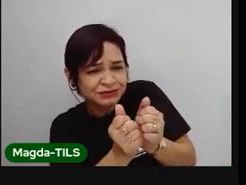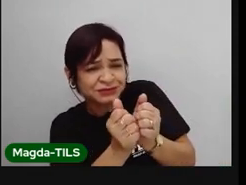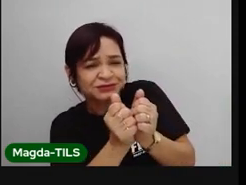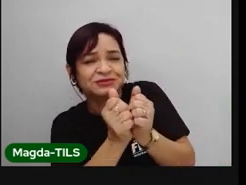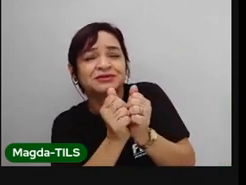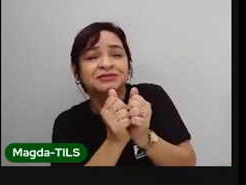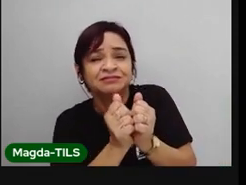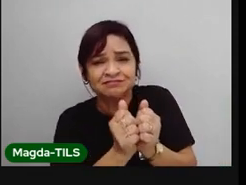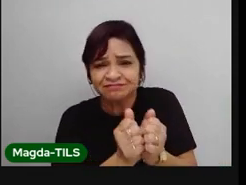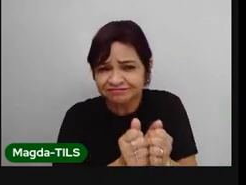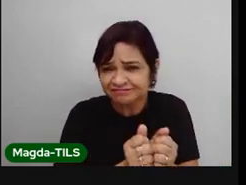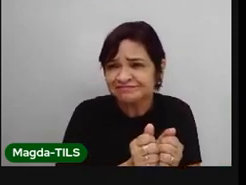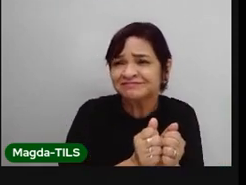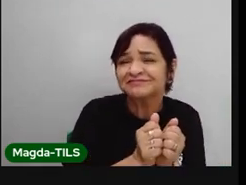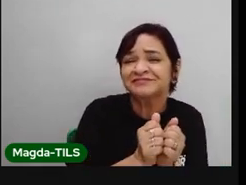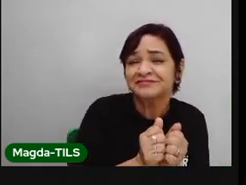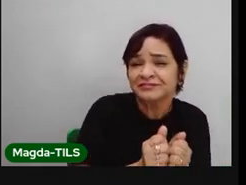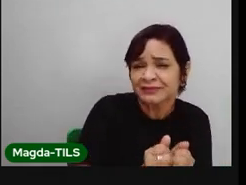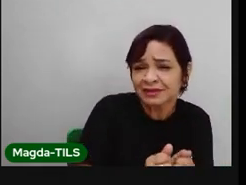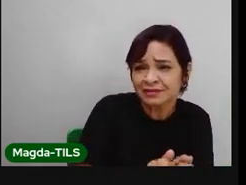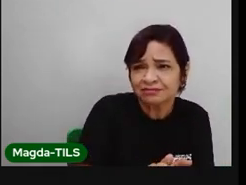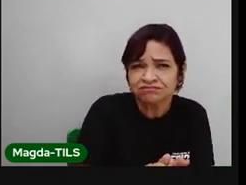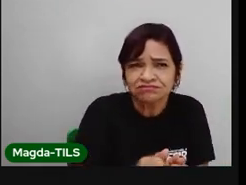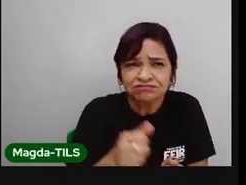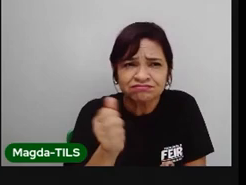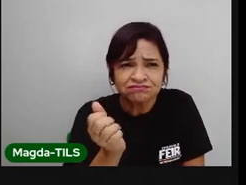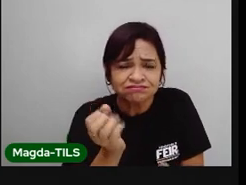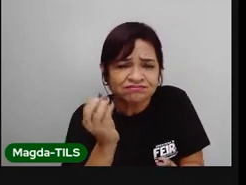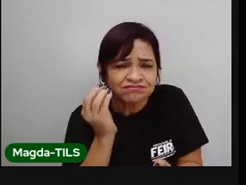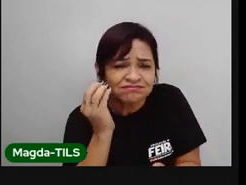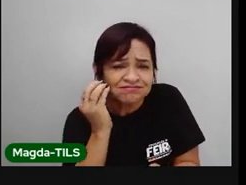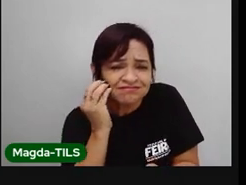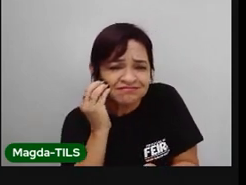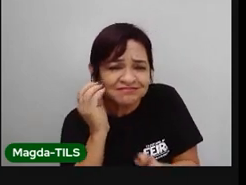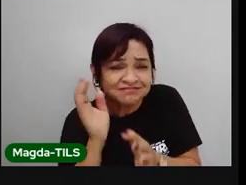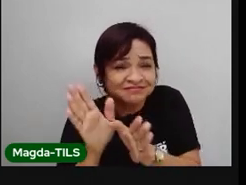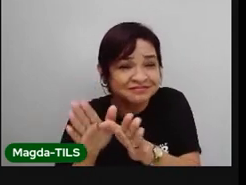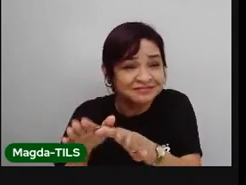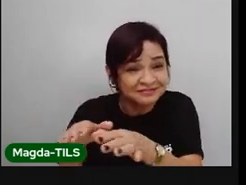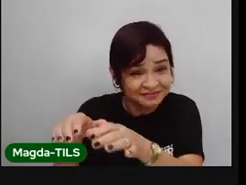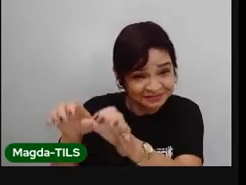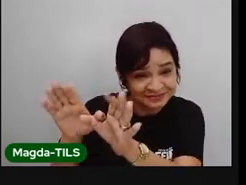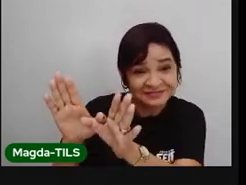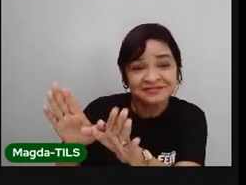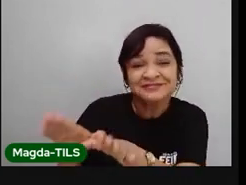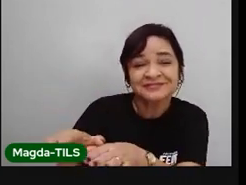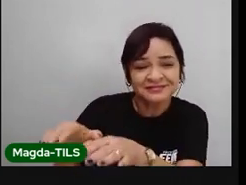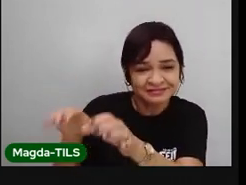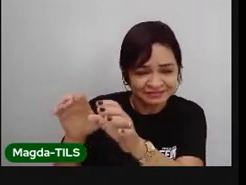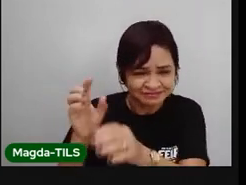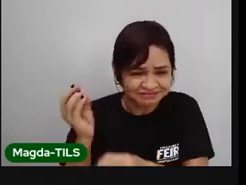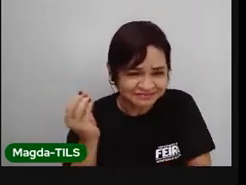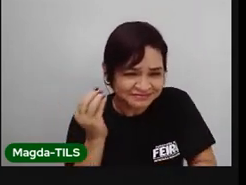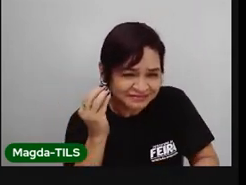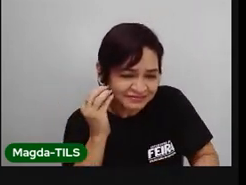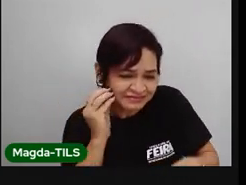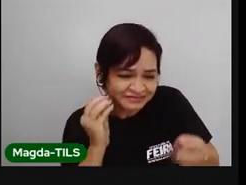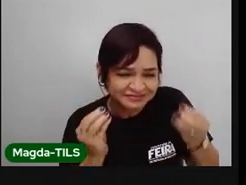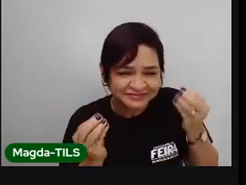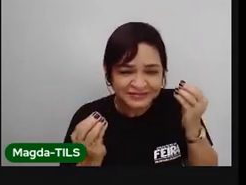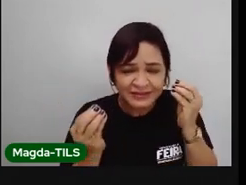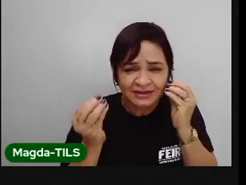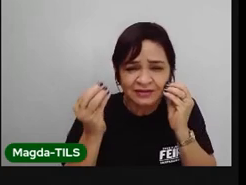da tua casa, lhe der um beijo e partir. Fui eu que mandei o